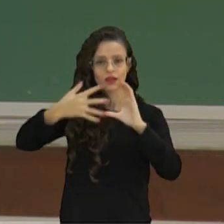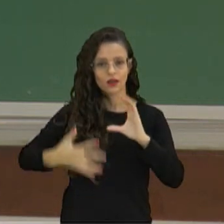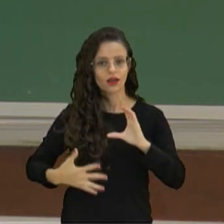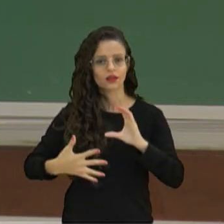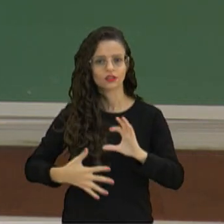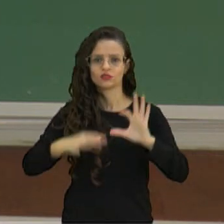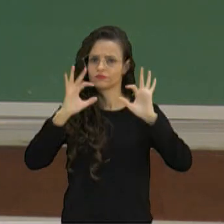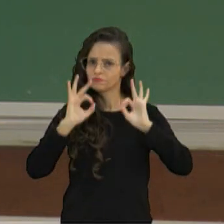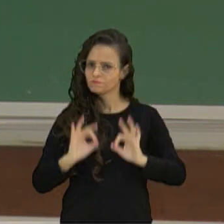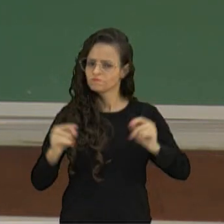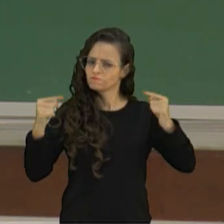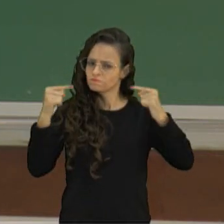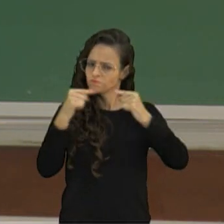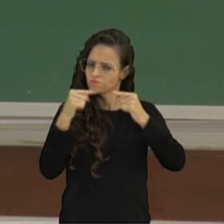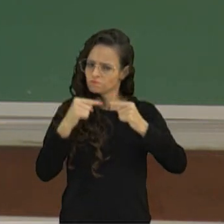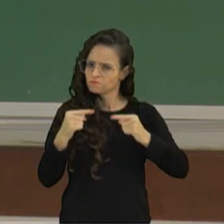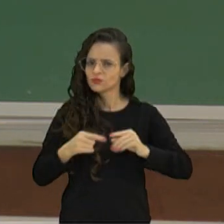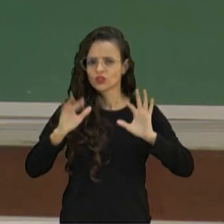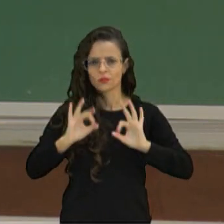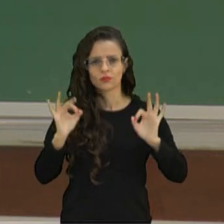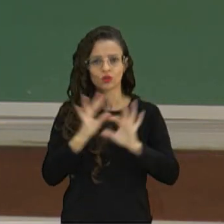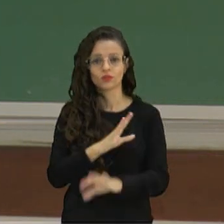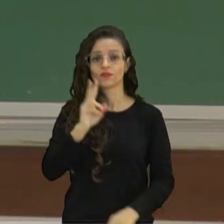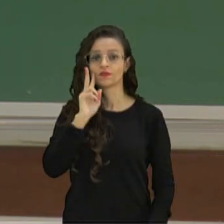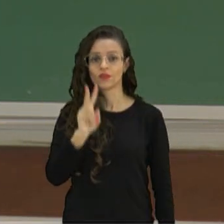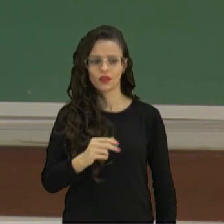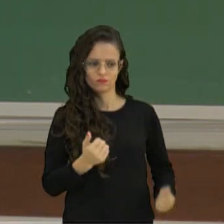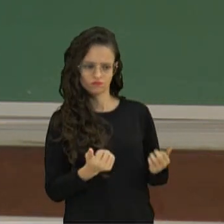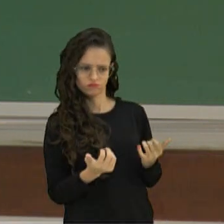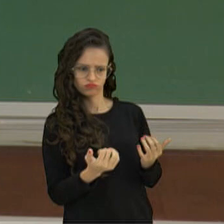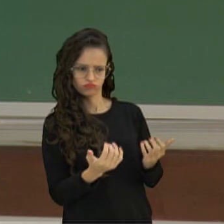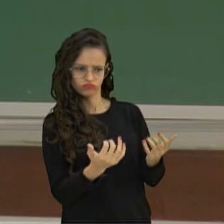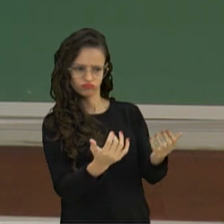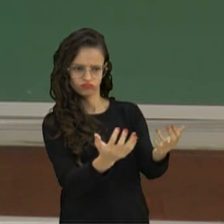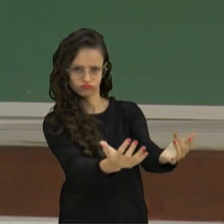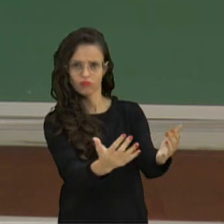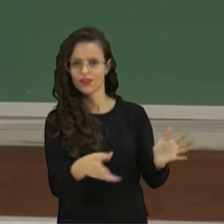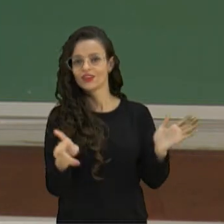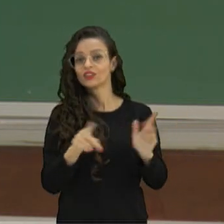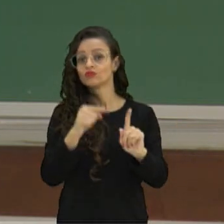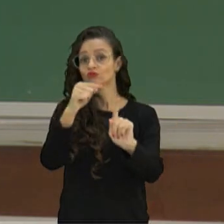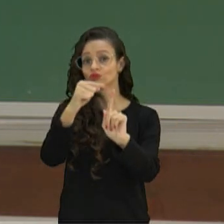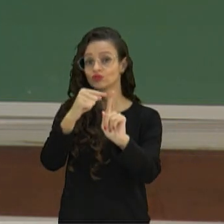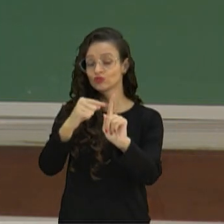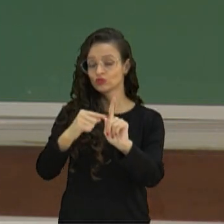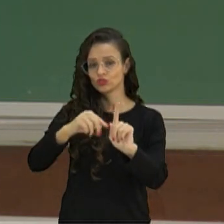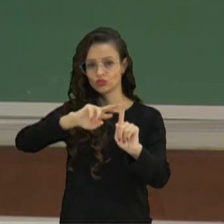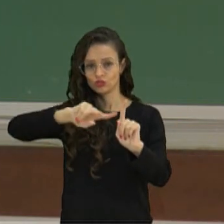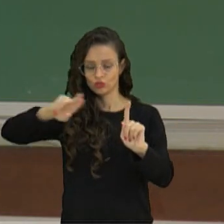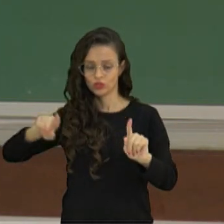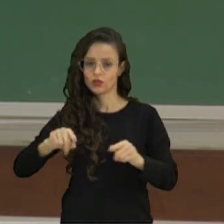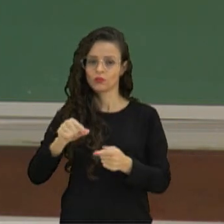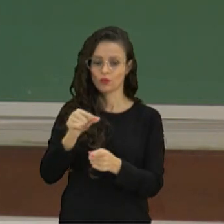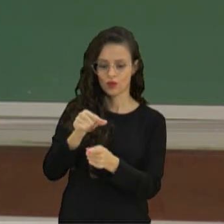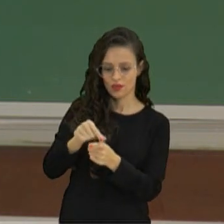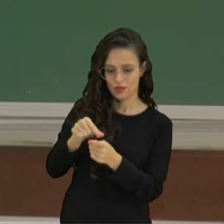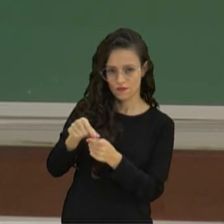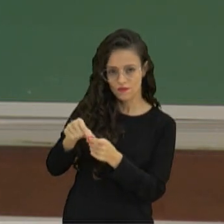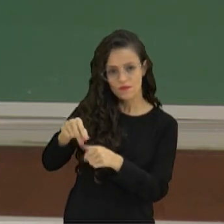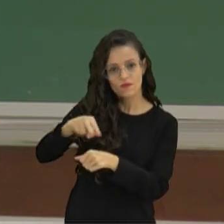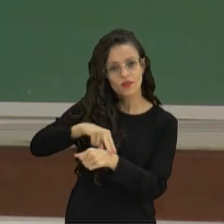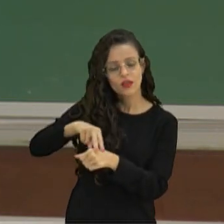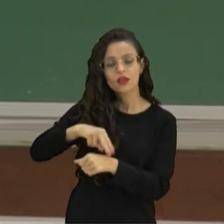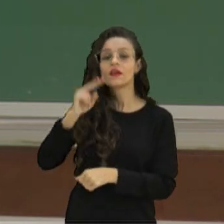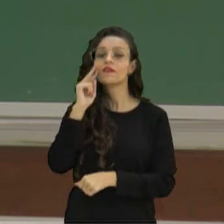bem definidas. Então você vai lá ver lá num jardim tipos de ervilhas de cheiro, você vai